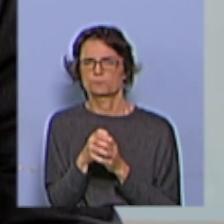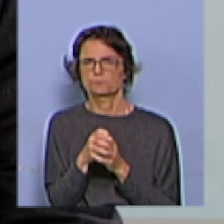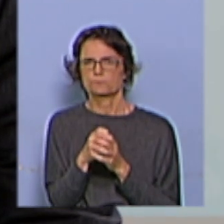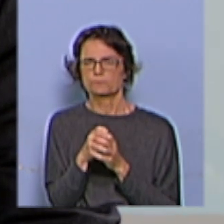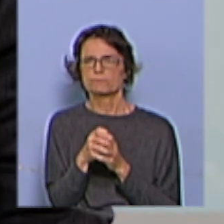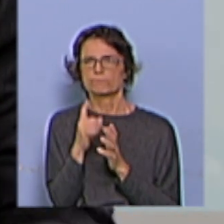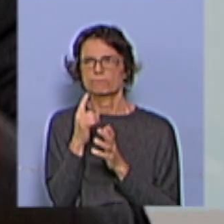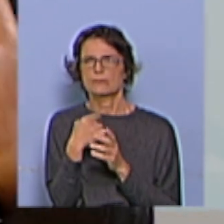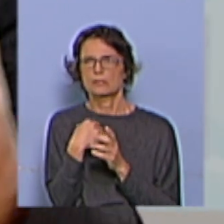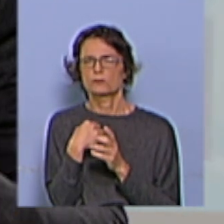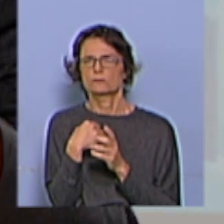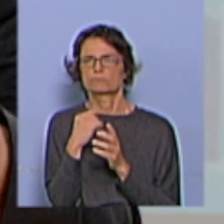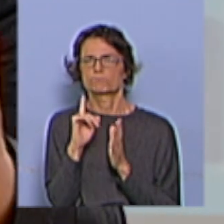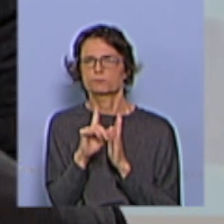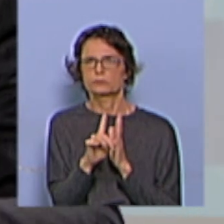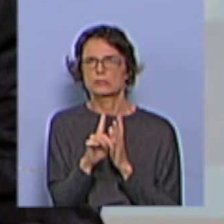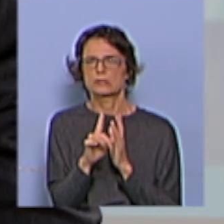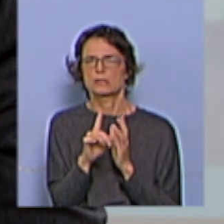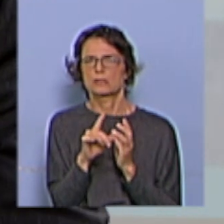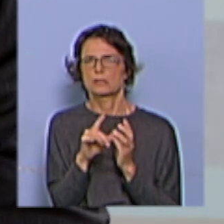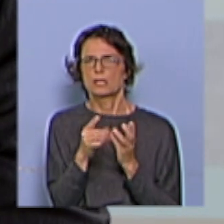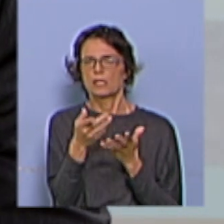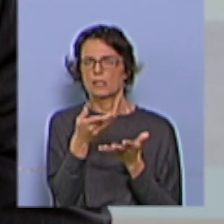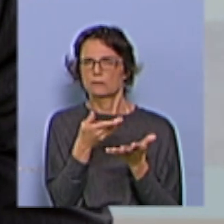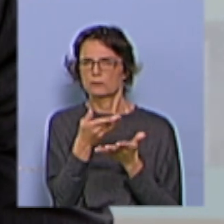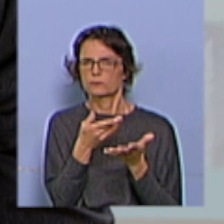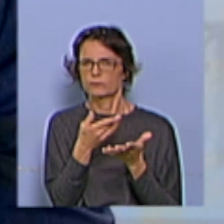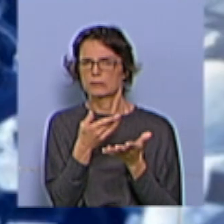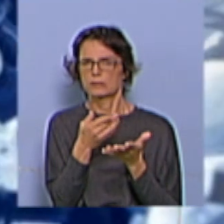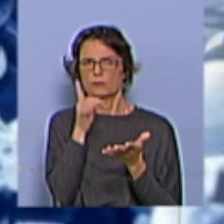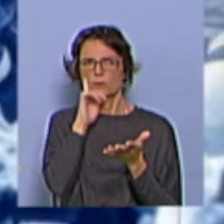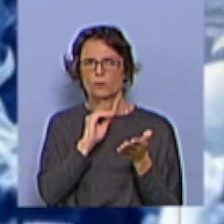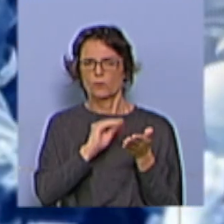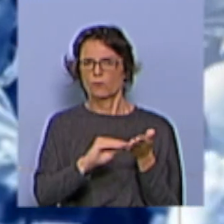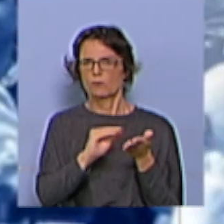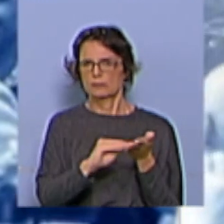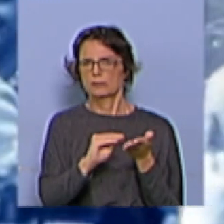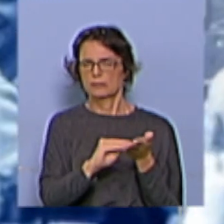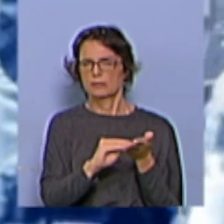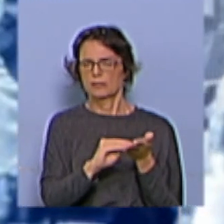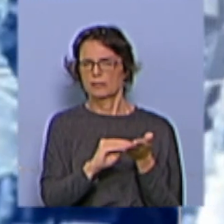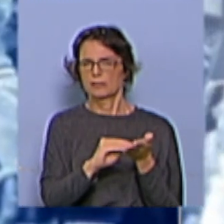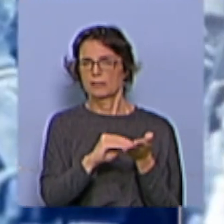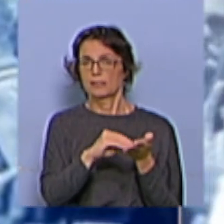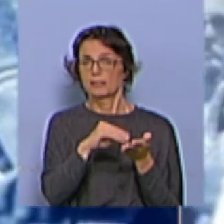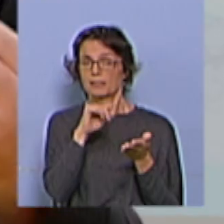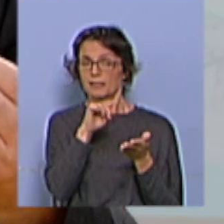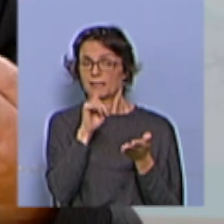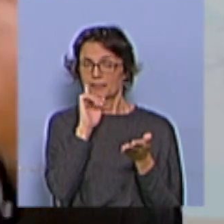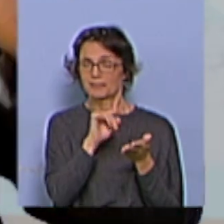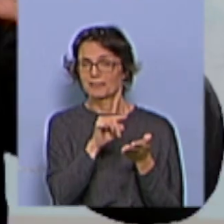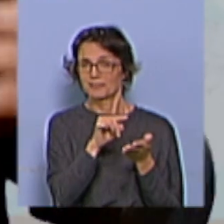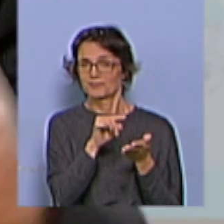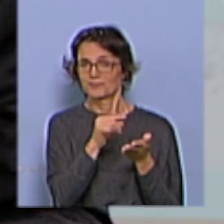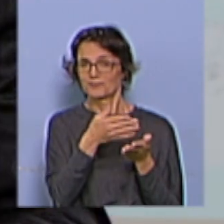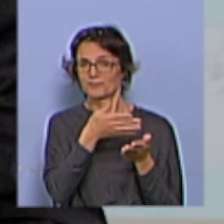acabei por estar um pedaço, por exemplo, a conversar com a secretária. E ela transmitia exatamente, ela própria,